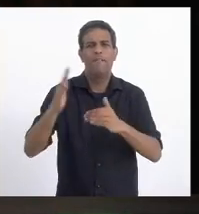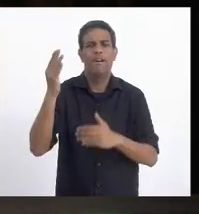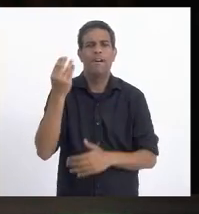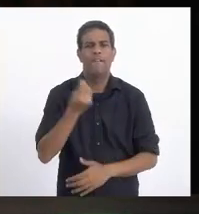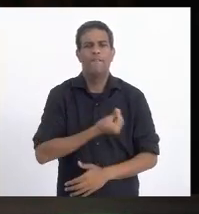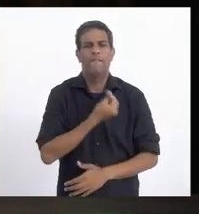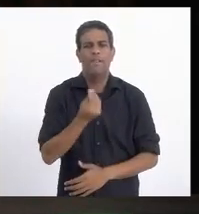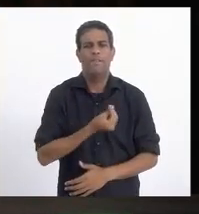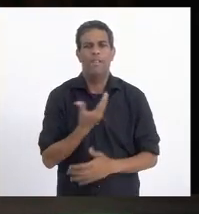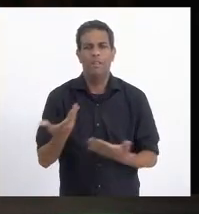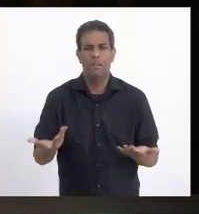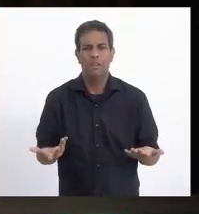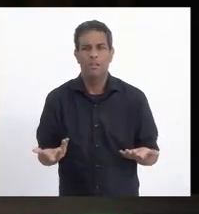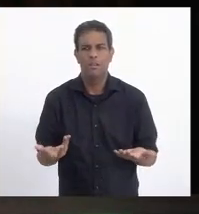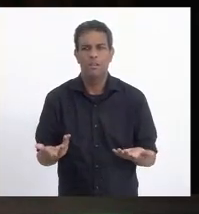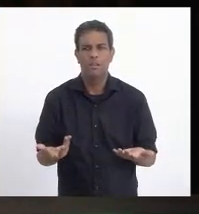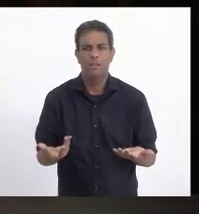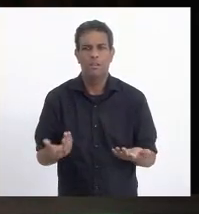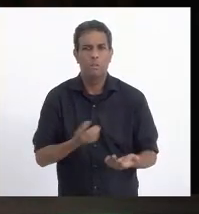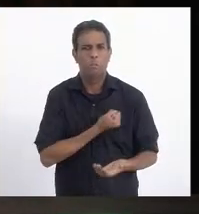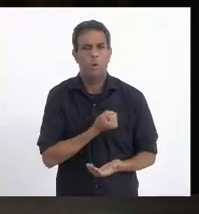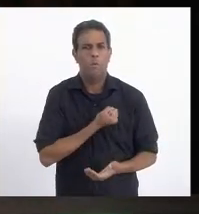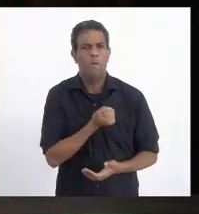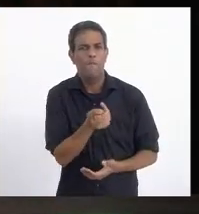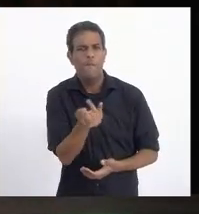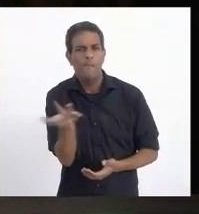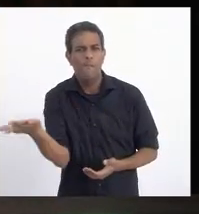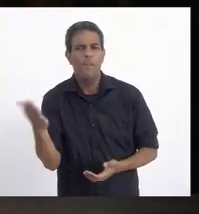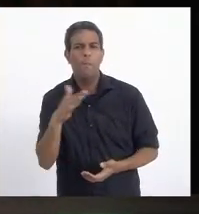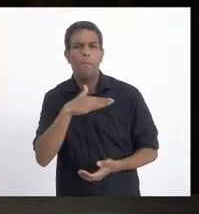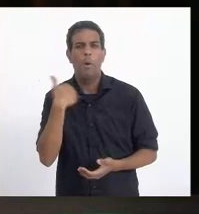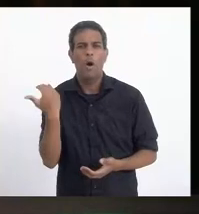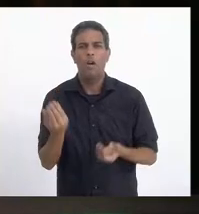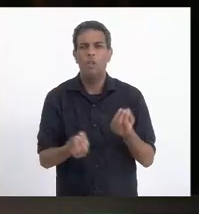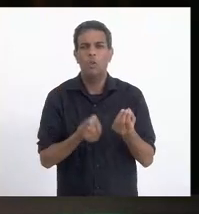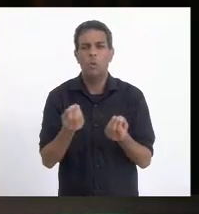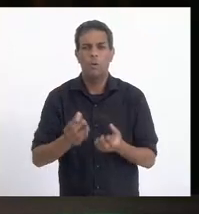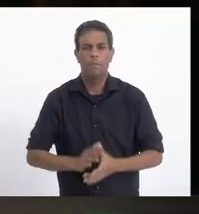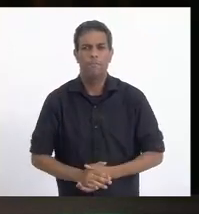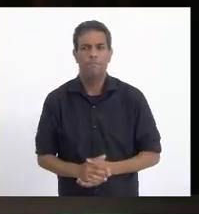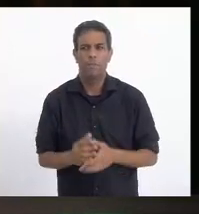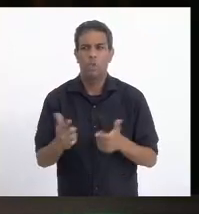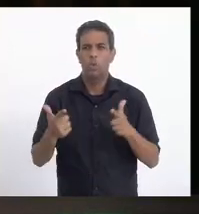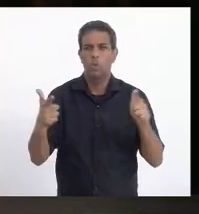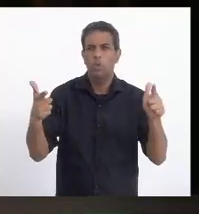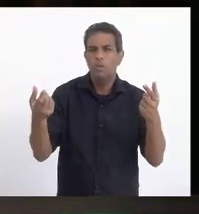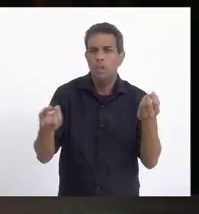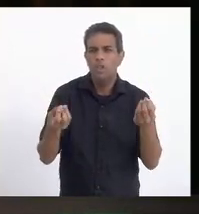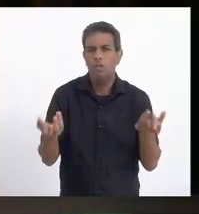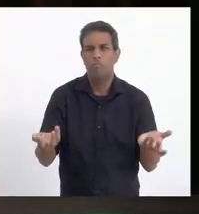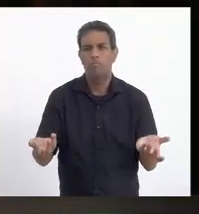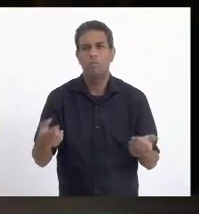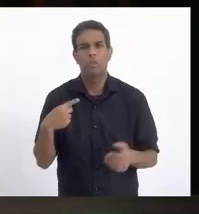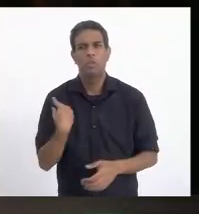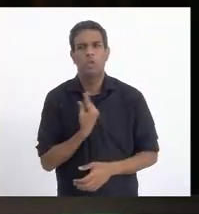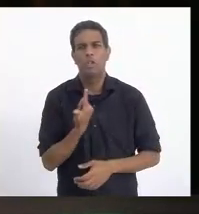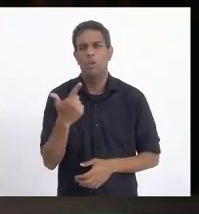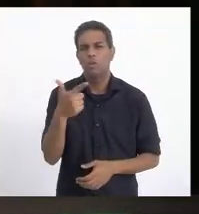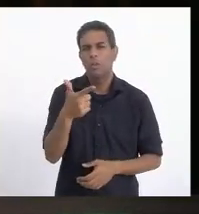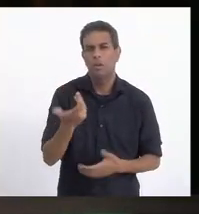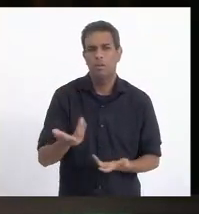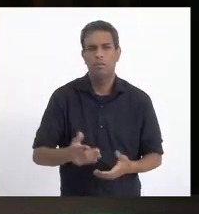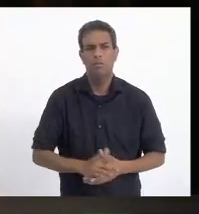maior que você tem o número números tão alto como o nosso nós não temos nós não